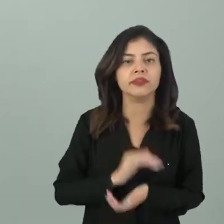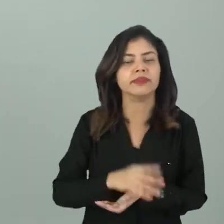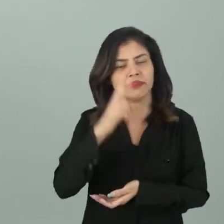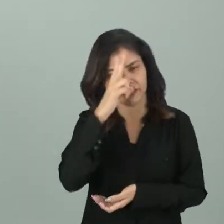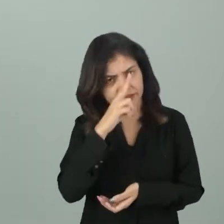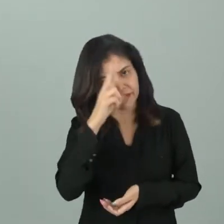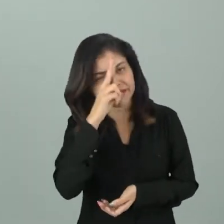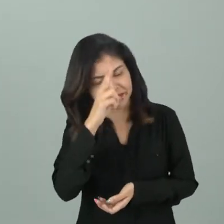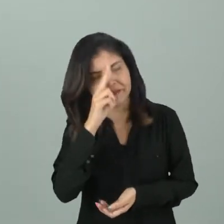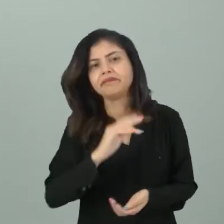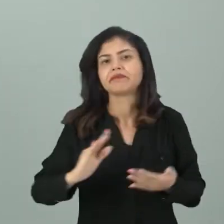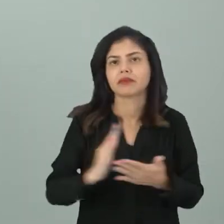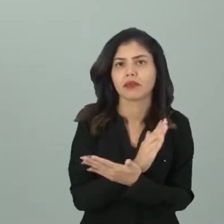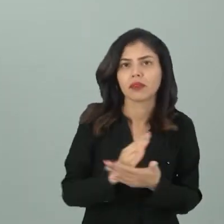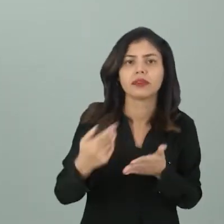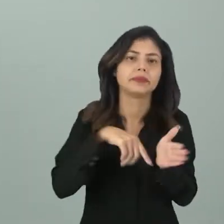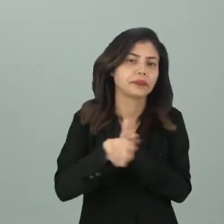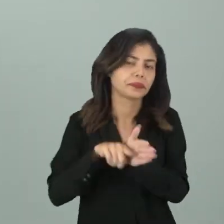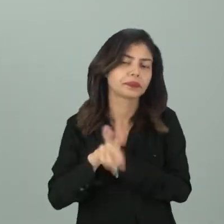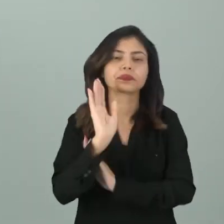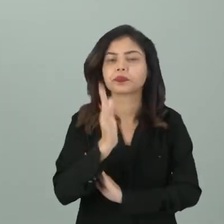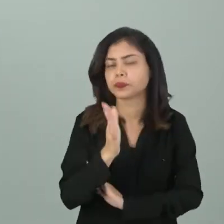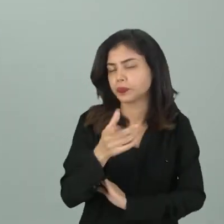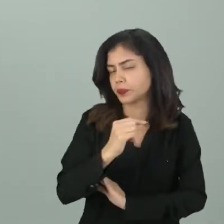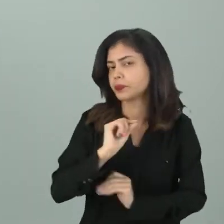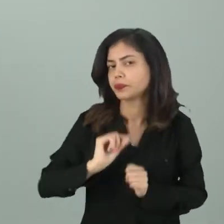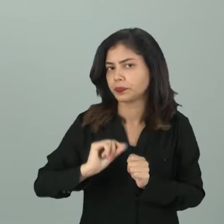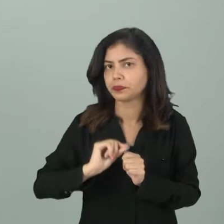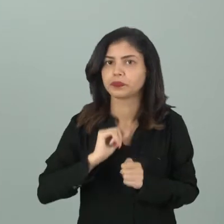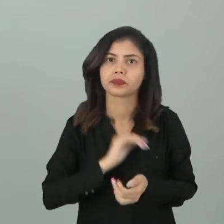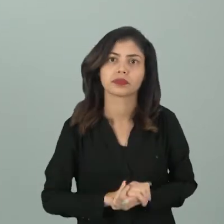se lembrando de algumas pesquisas que já fizeram.